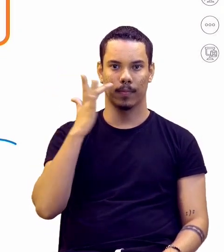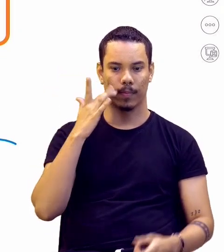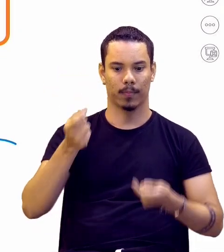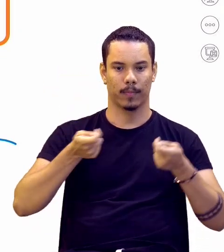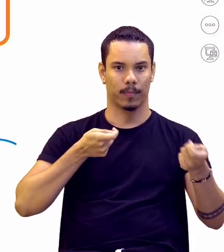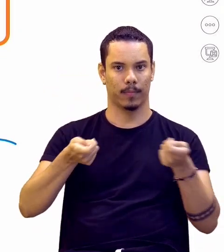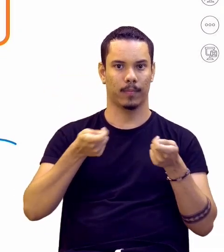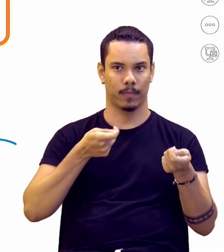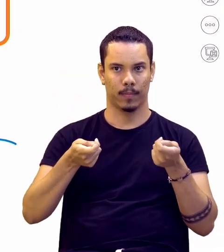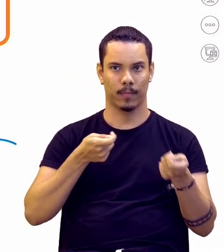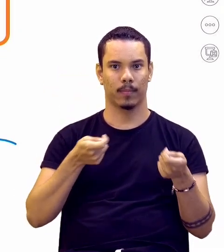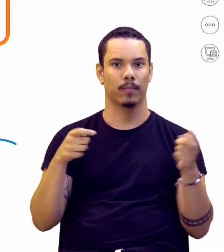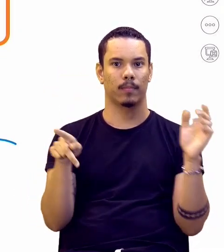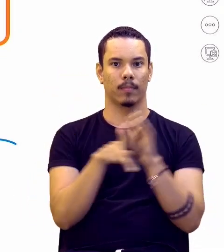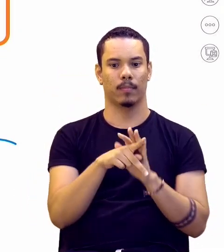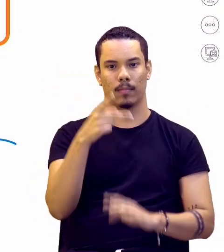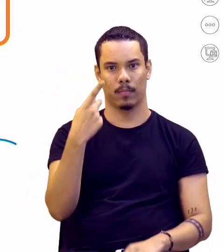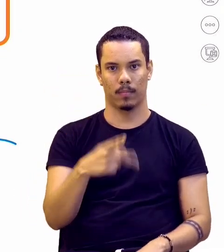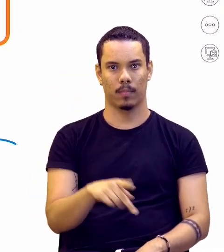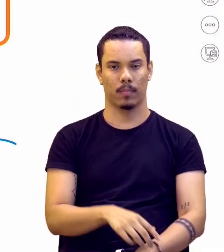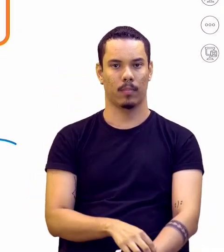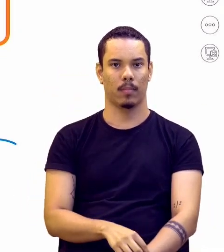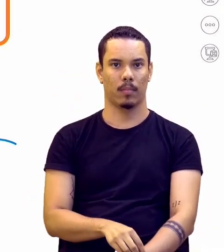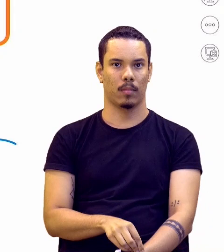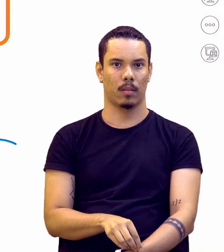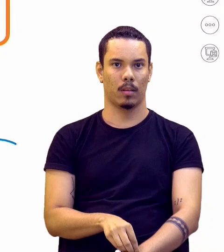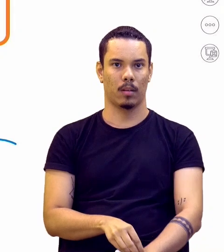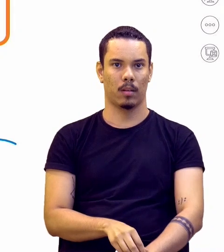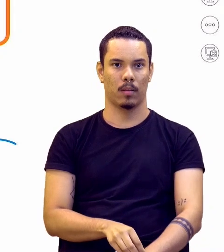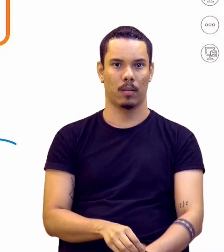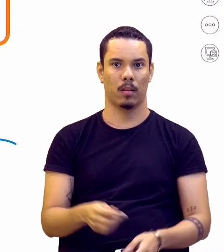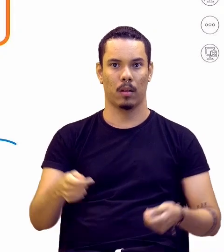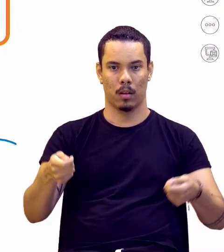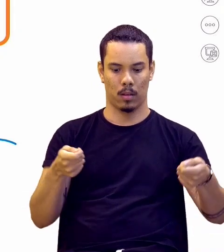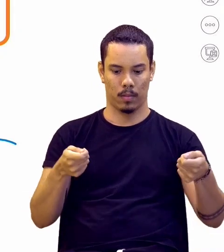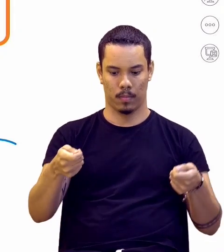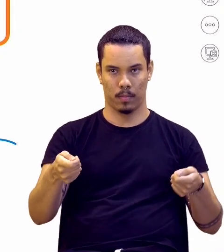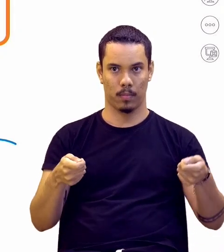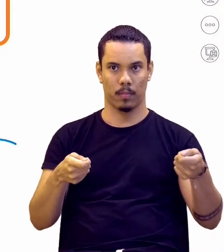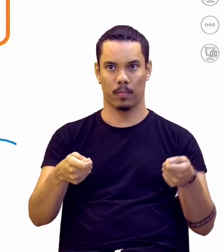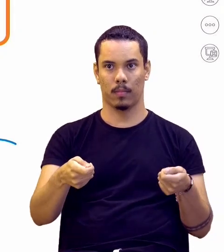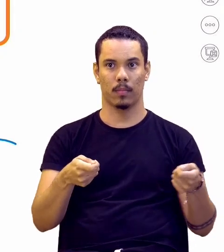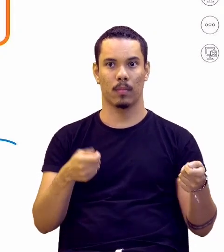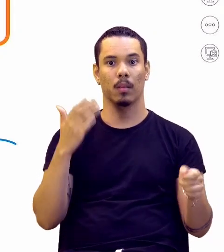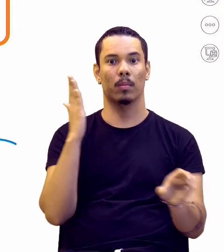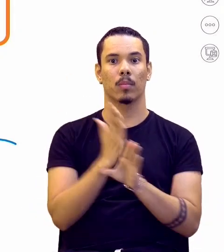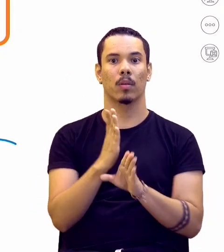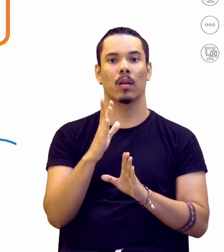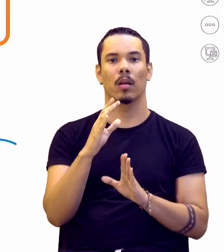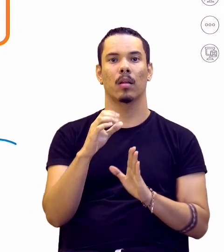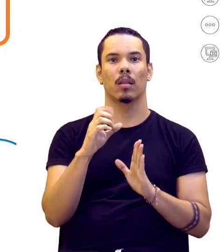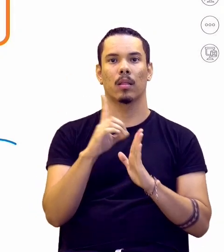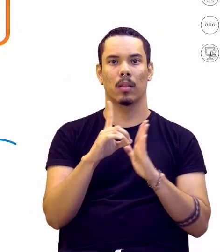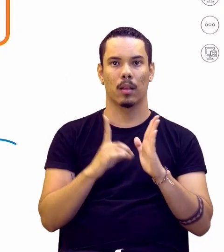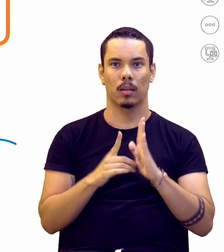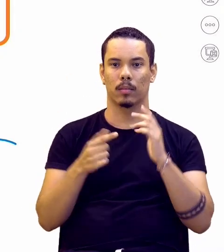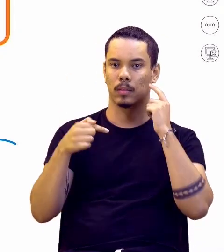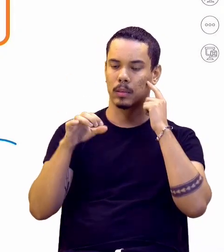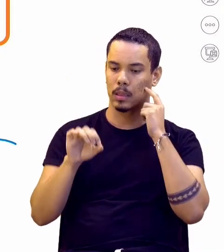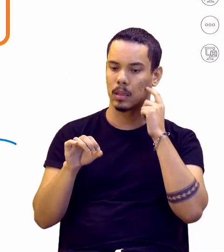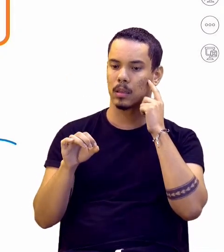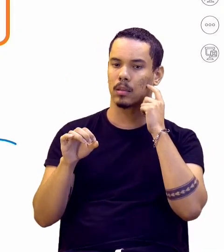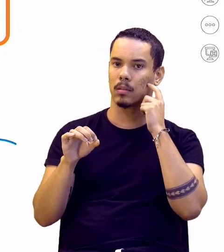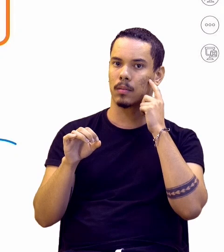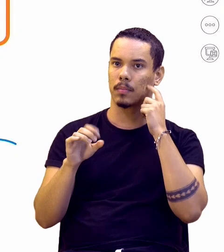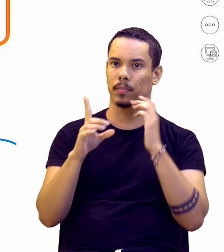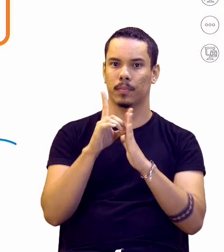Muito bem. De madeira, beleza? Então, isso na década de 70 e 80 foi um absurdo, uma loucura essa BR.